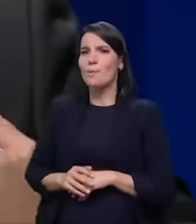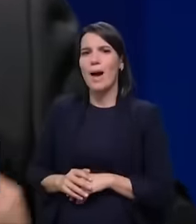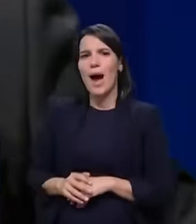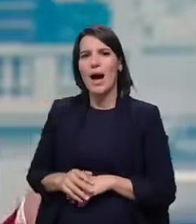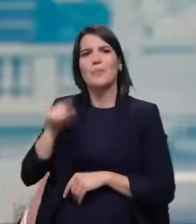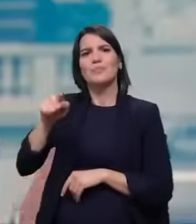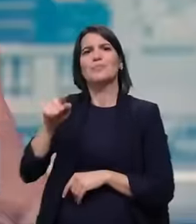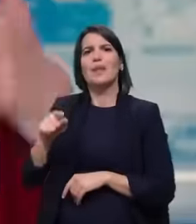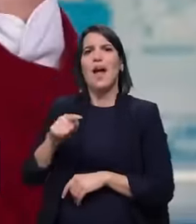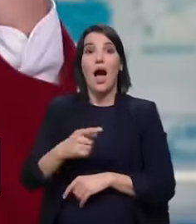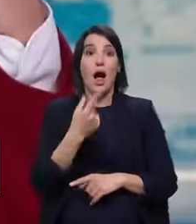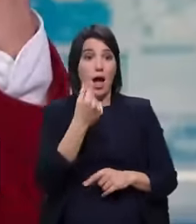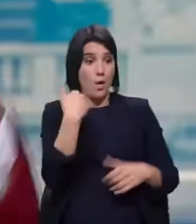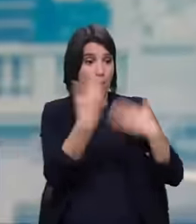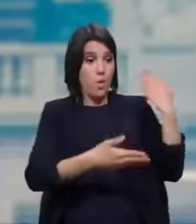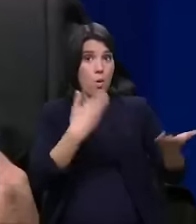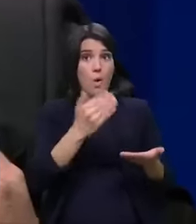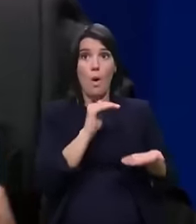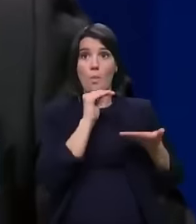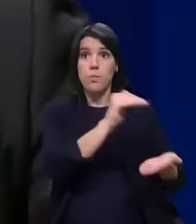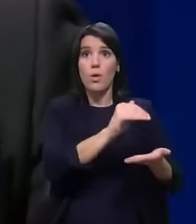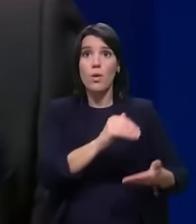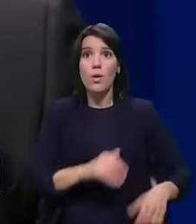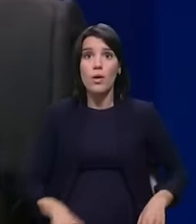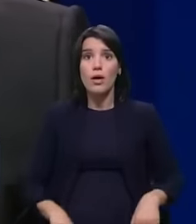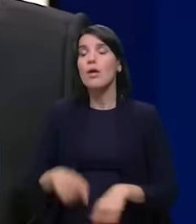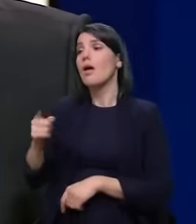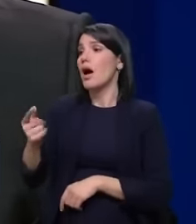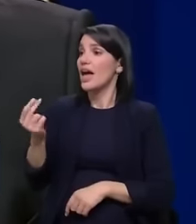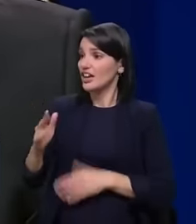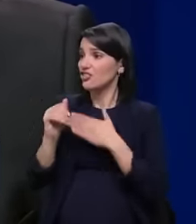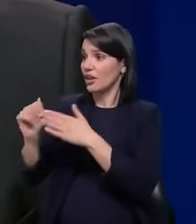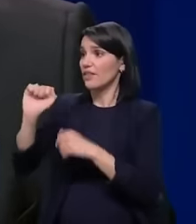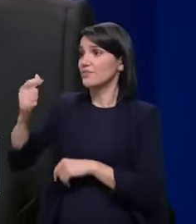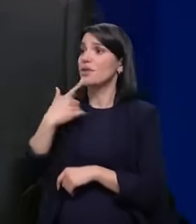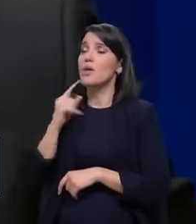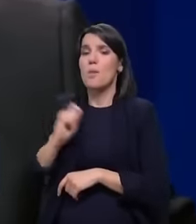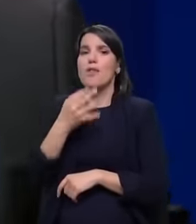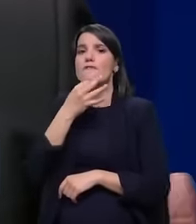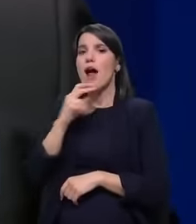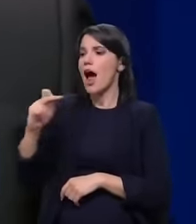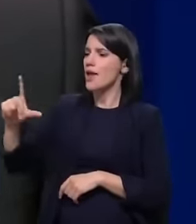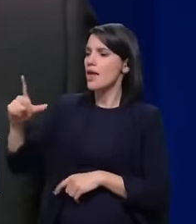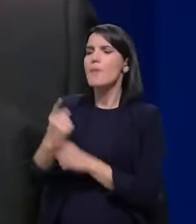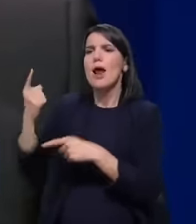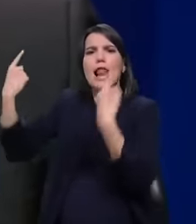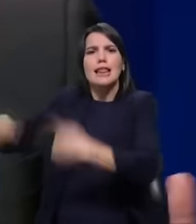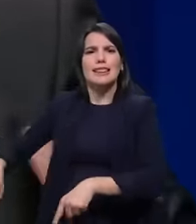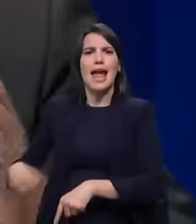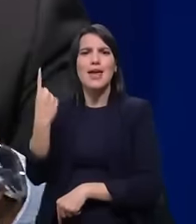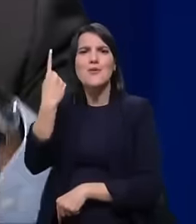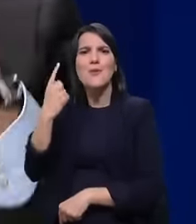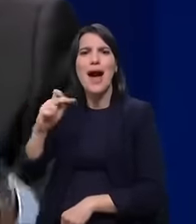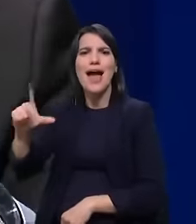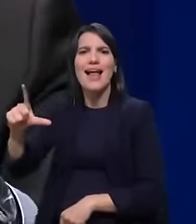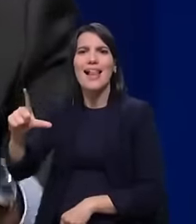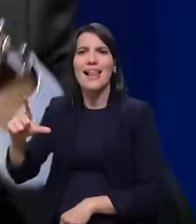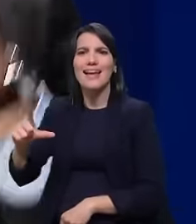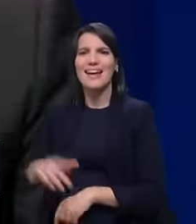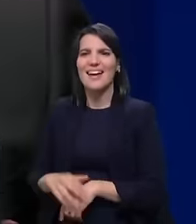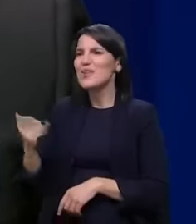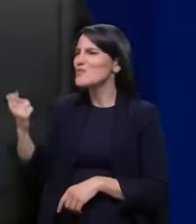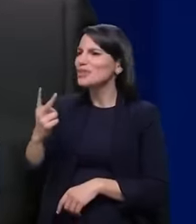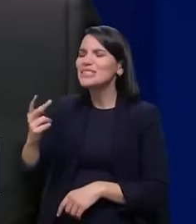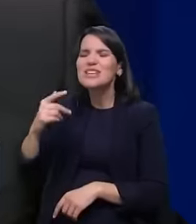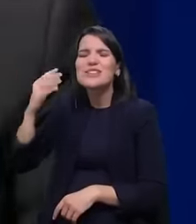donativos? Oh, Mariana Mortágua, então a sua anterior líder não devia poder falar de alojamento local, porque ela tinha um alojamento local. Vocês são o cúmulo